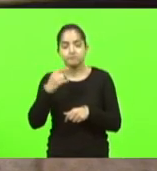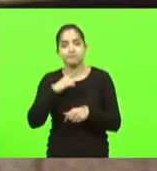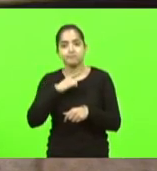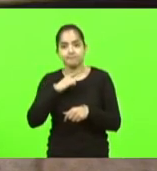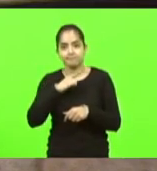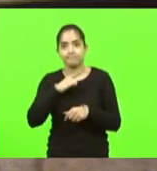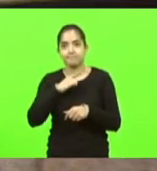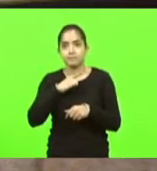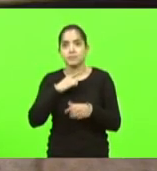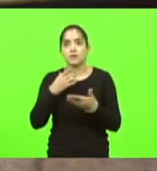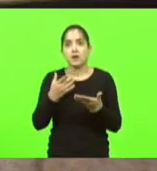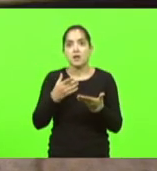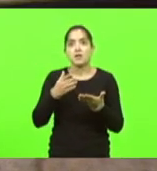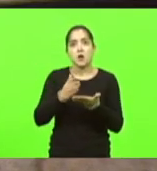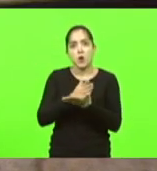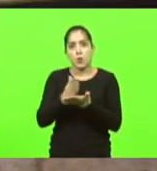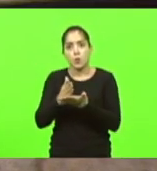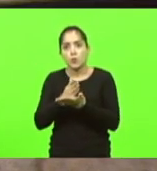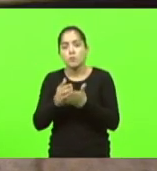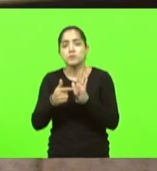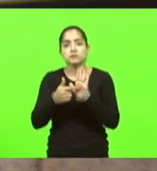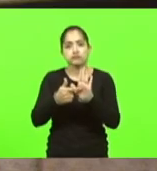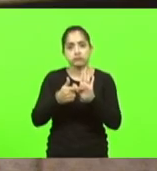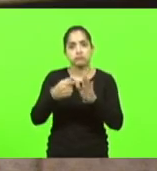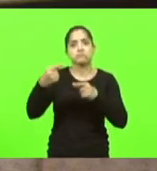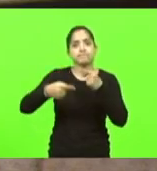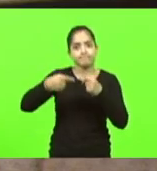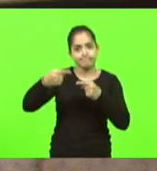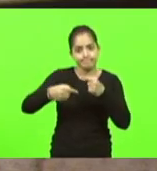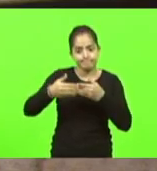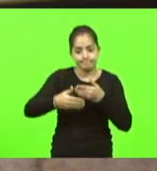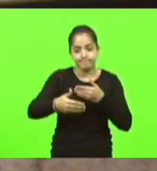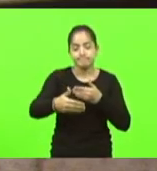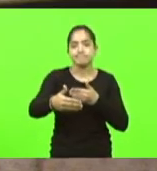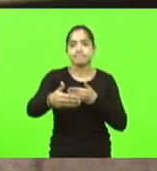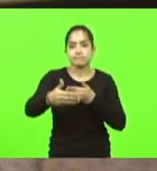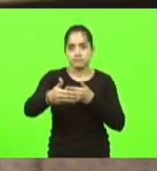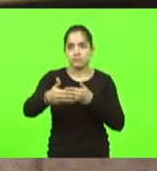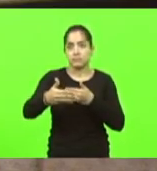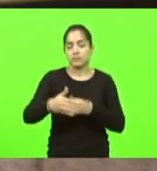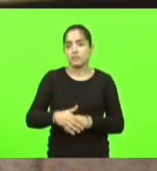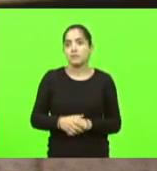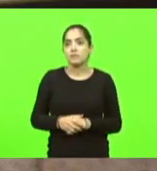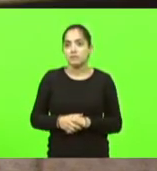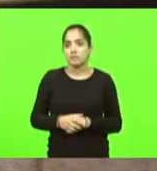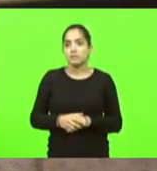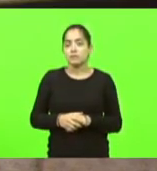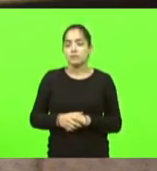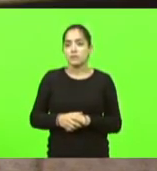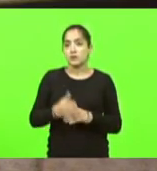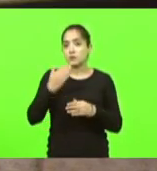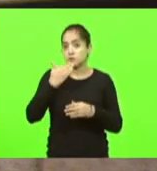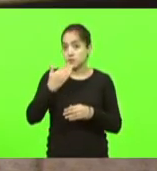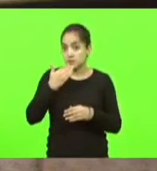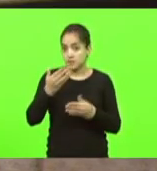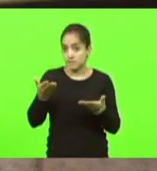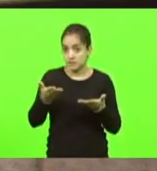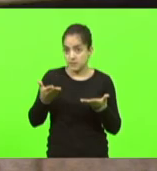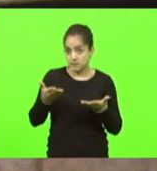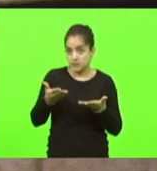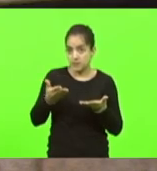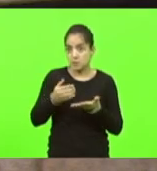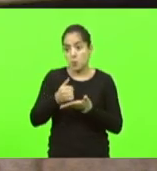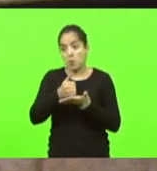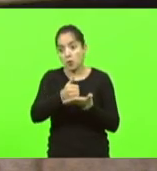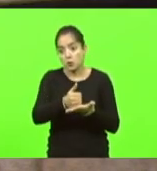eu tenho algumas ressalvas e nós vamos debater do decorrer das das dos requerimentos aqui que talvez o